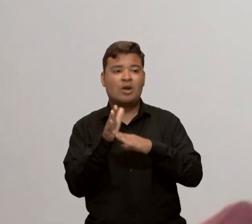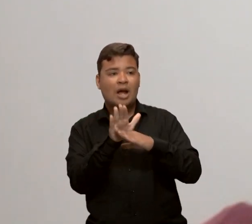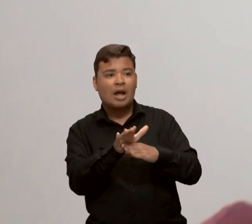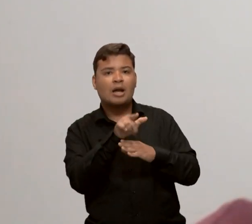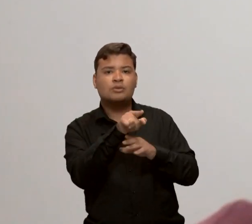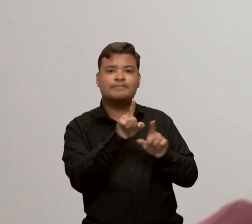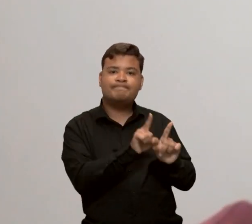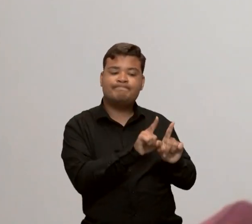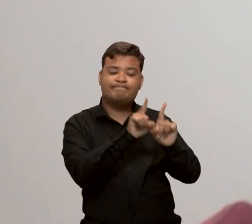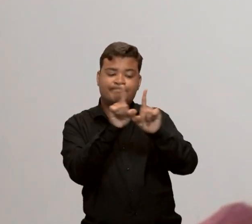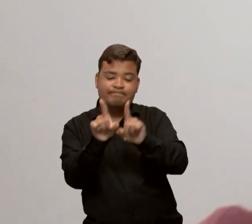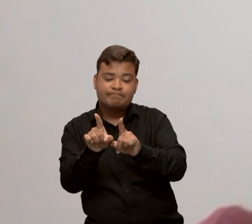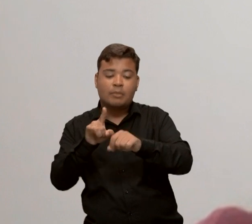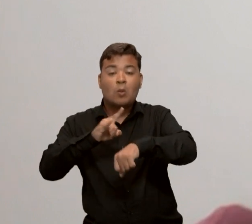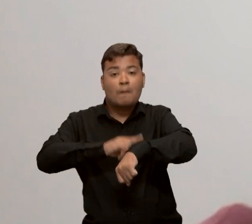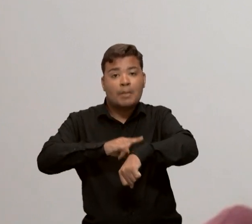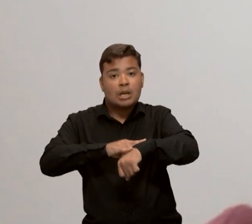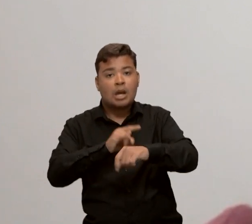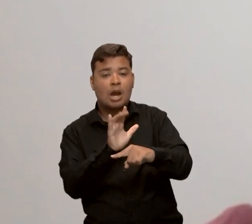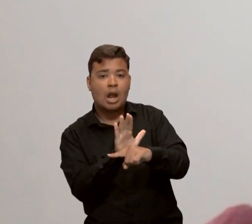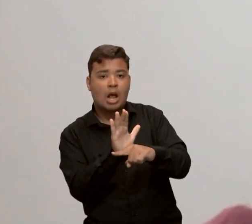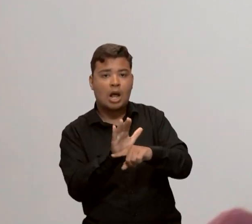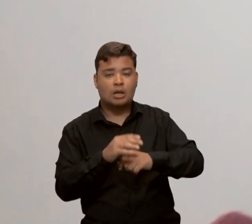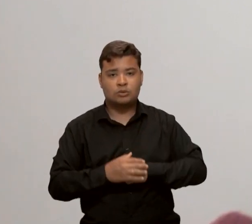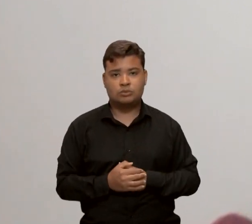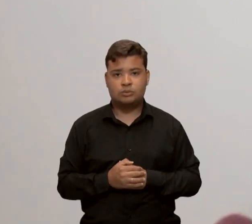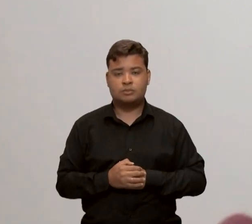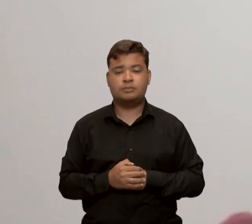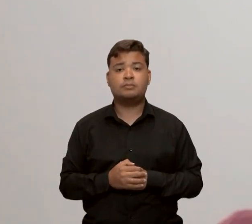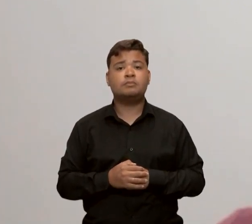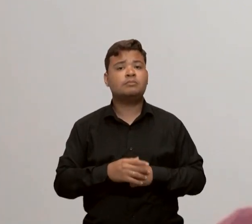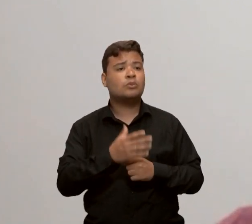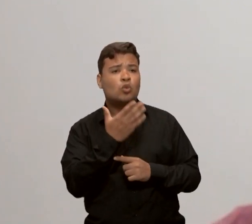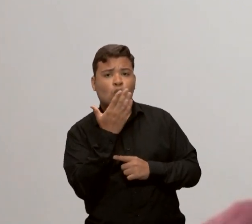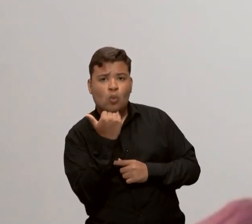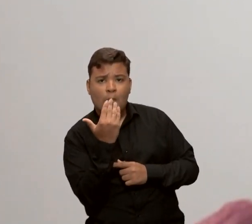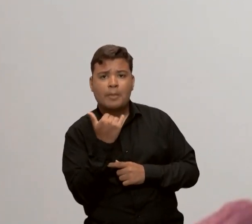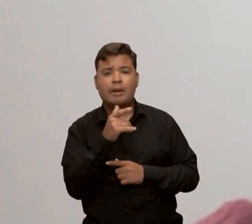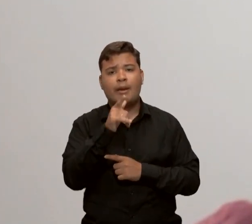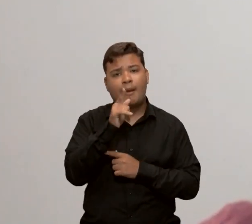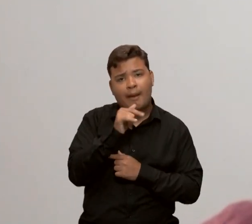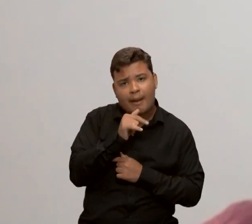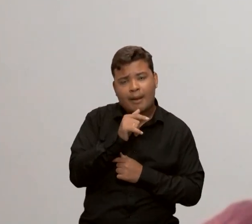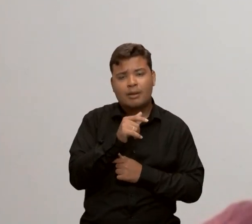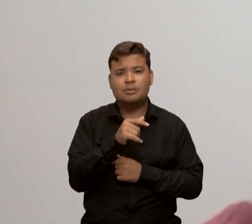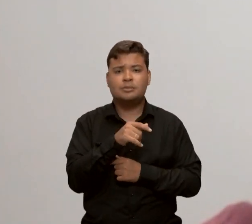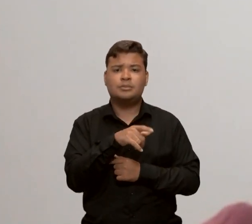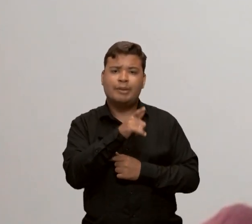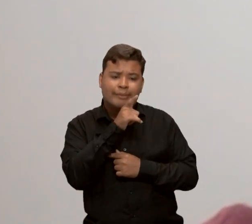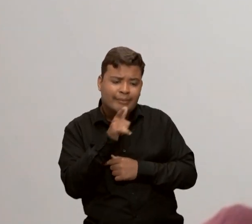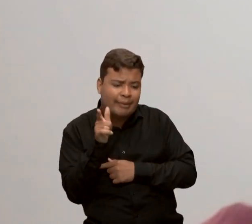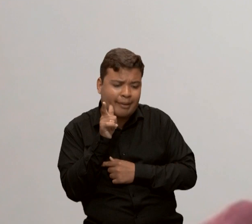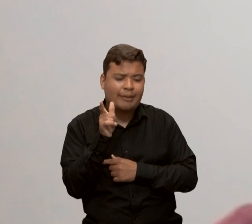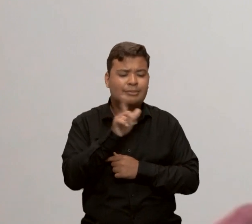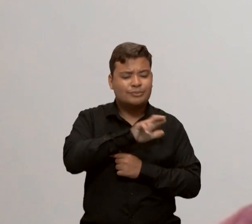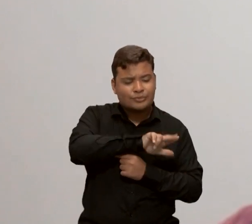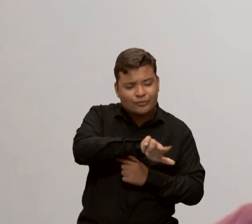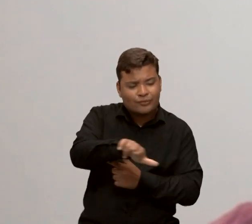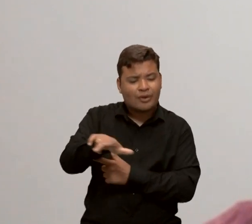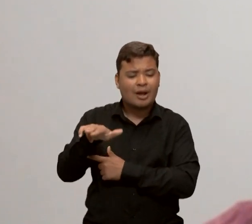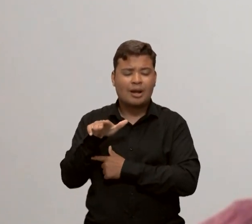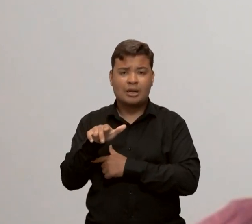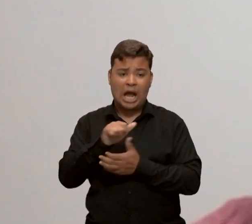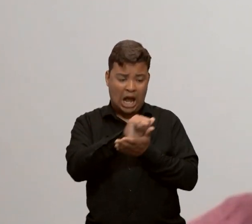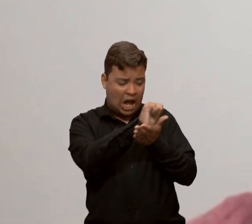banheiro, né? A se limpar, a beber uma água, comer um lanche. Não só fazer a atividade, né? O professor